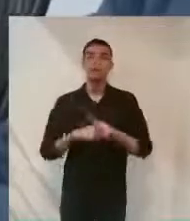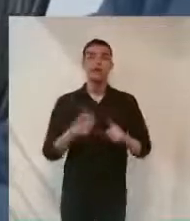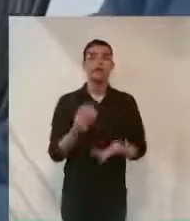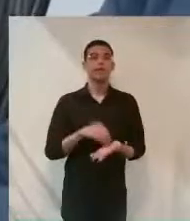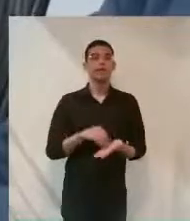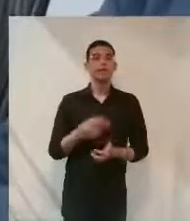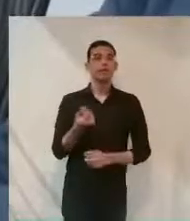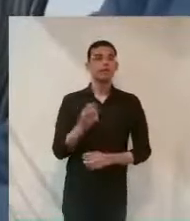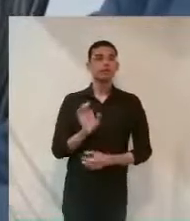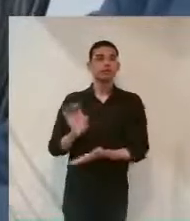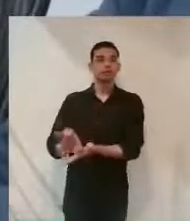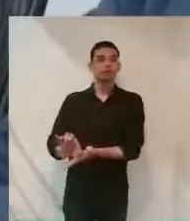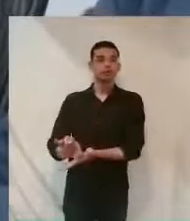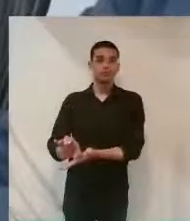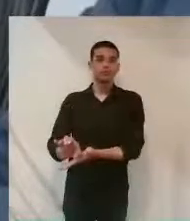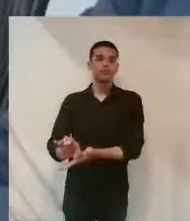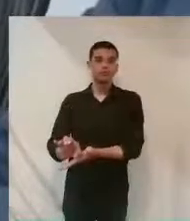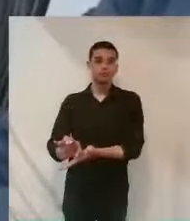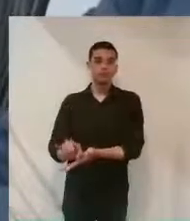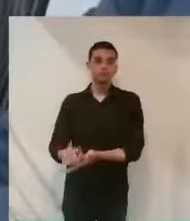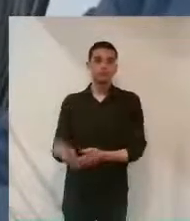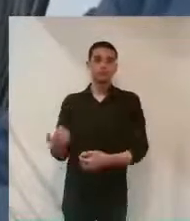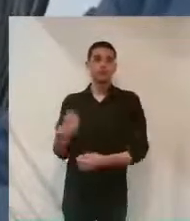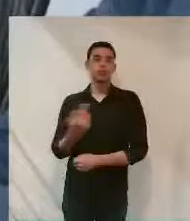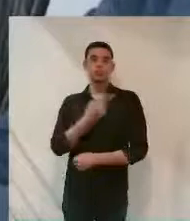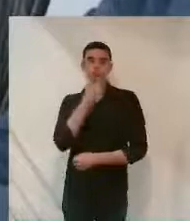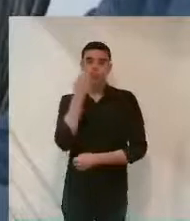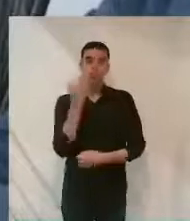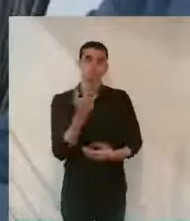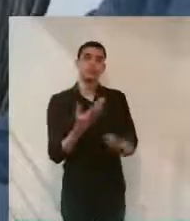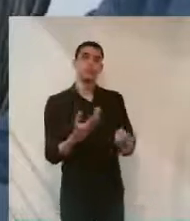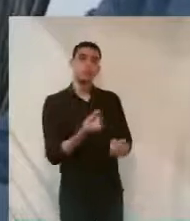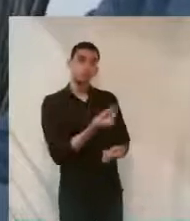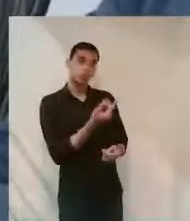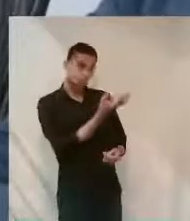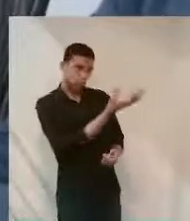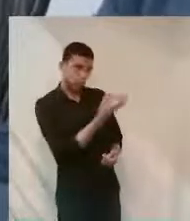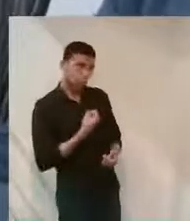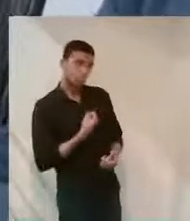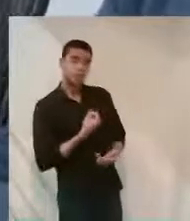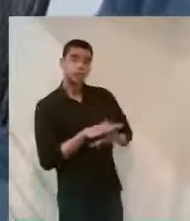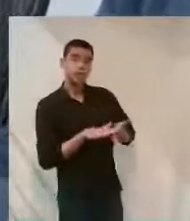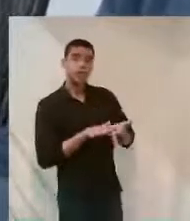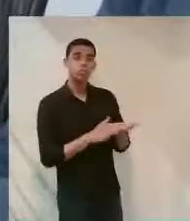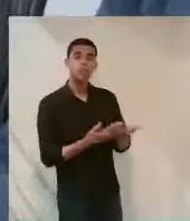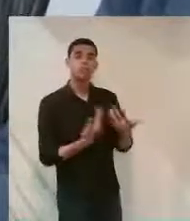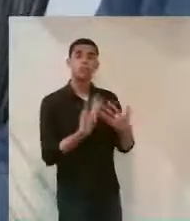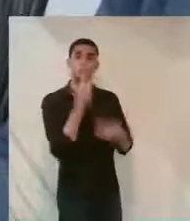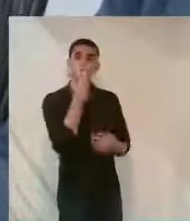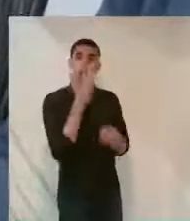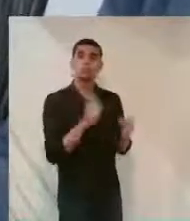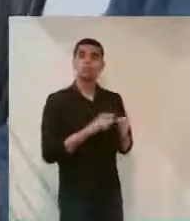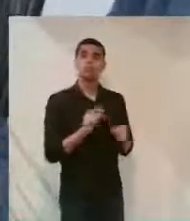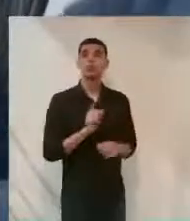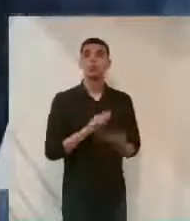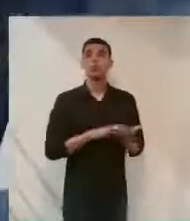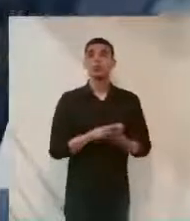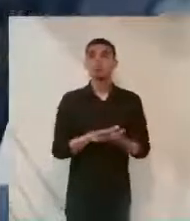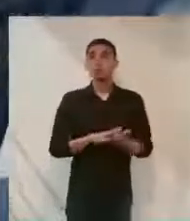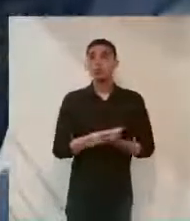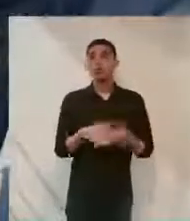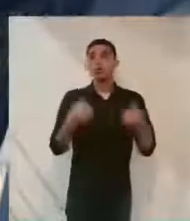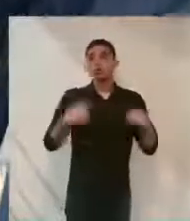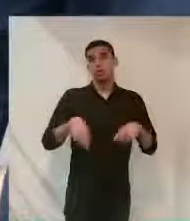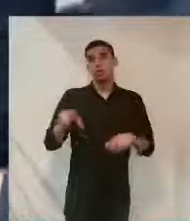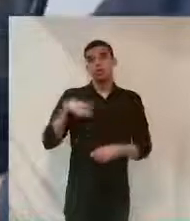um instrumento econômico, não funciona. E isso, na política nacional, é uma falha grave. Ele está lá como uma previsão,